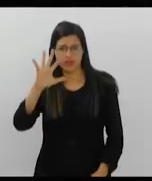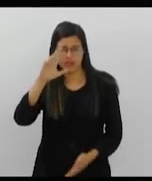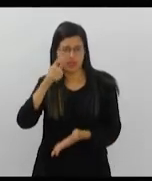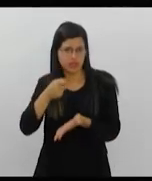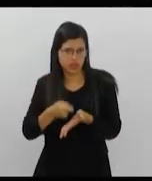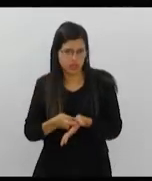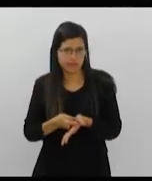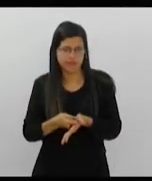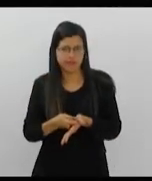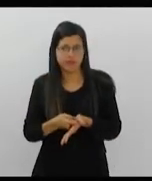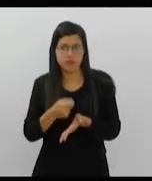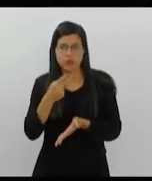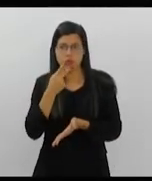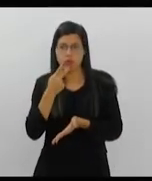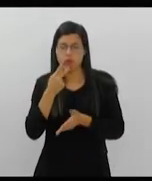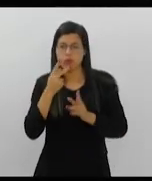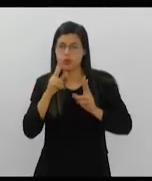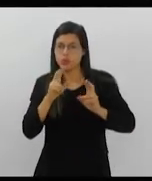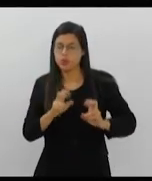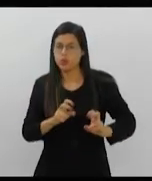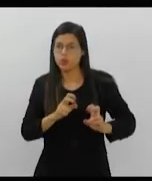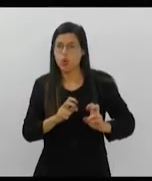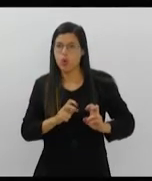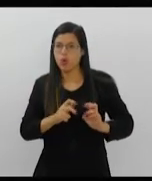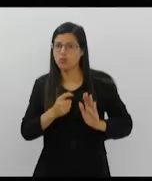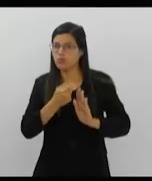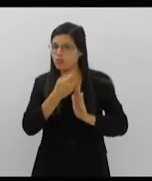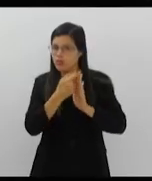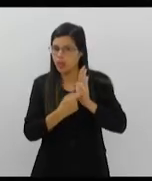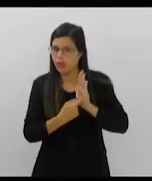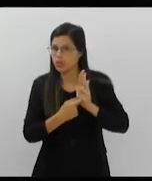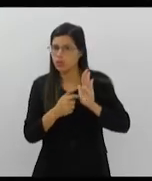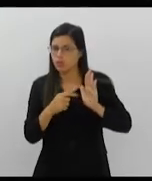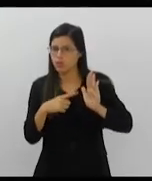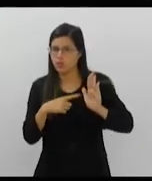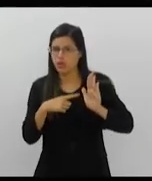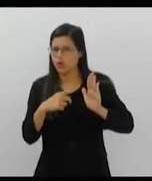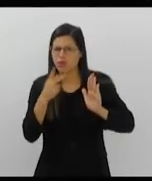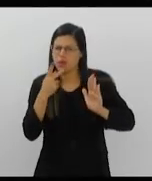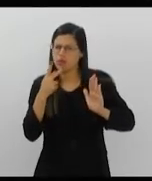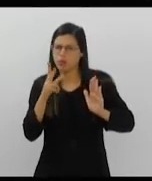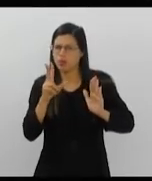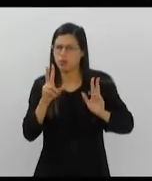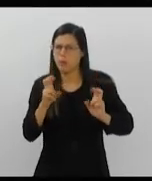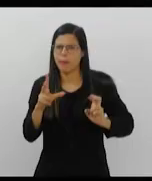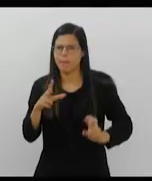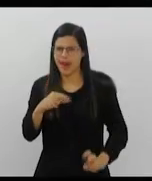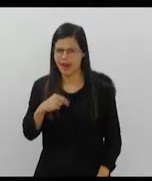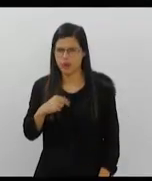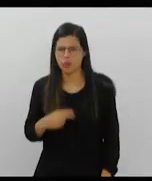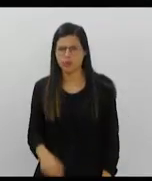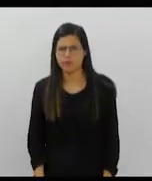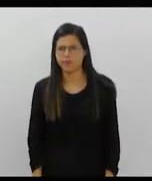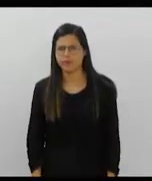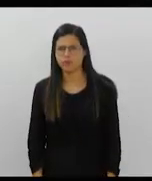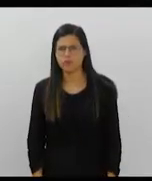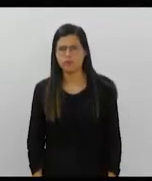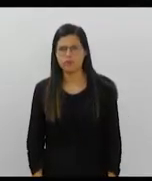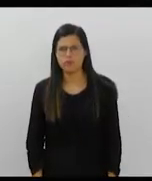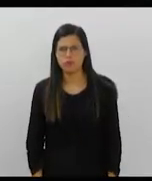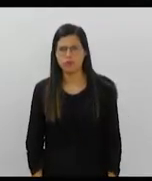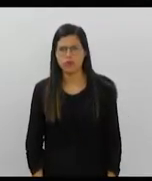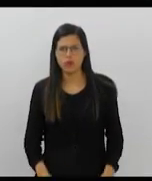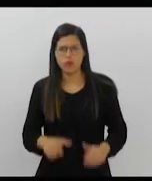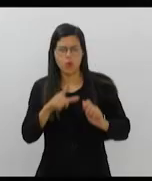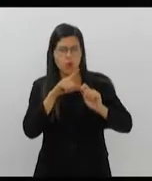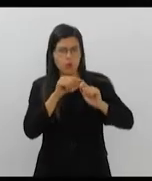Então, estou falando só de forma, senhor presidente, não estou falando ainda de mérito. O